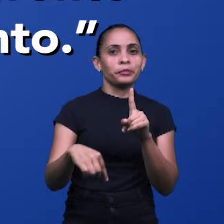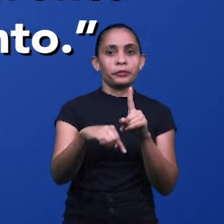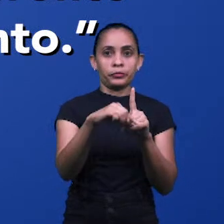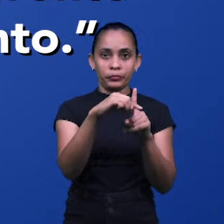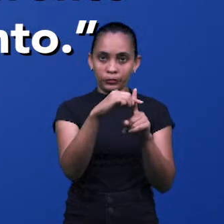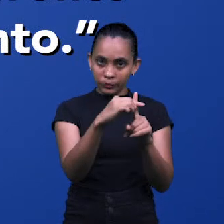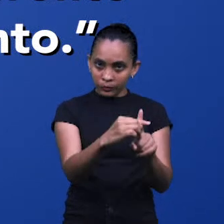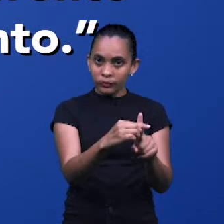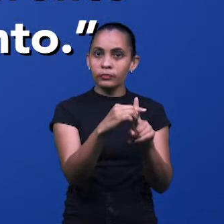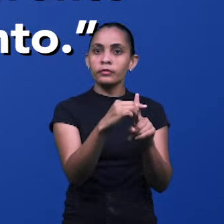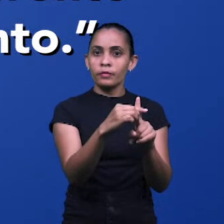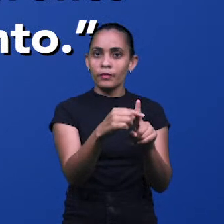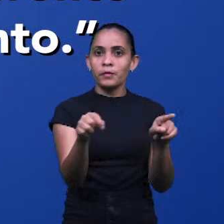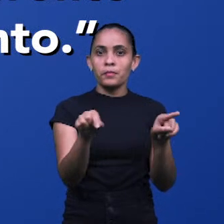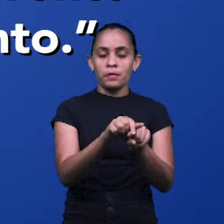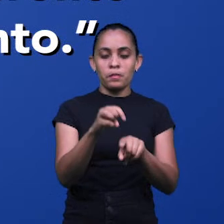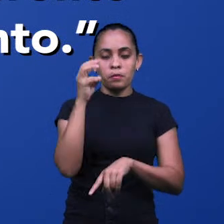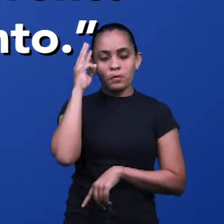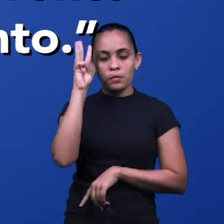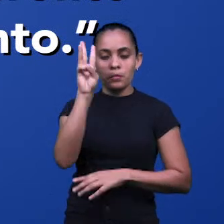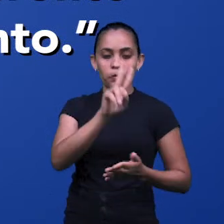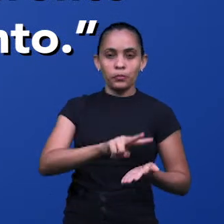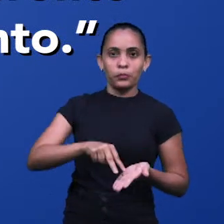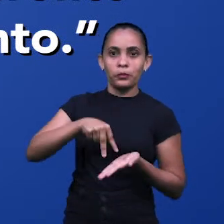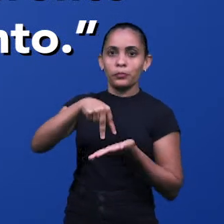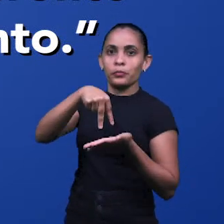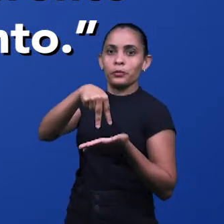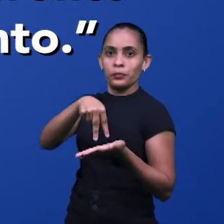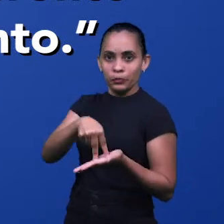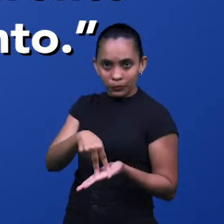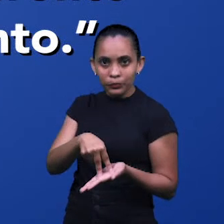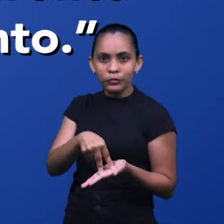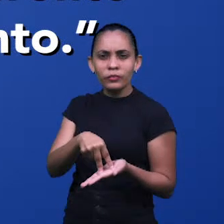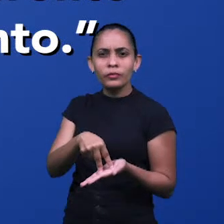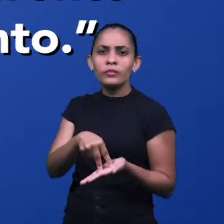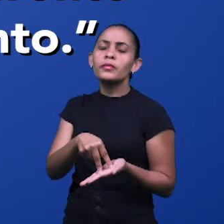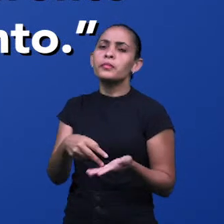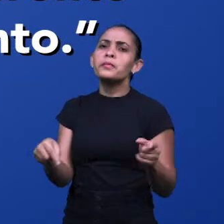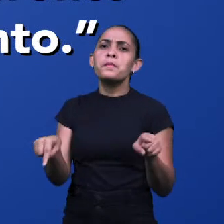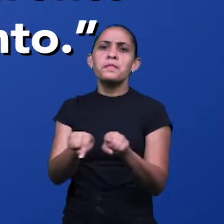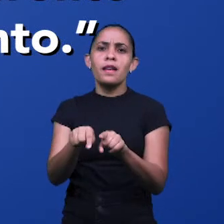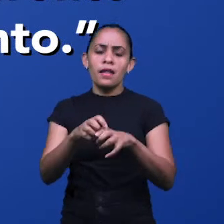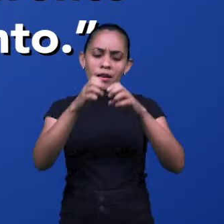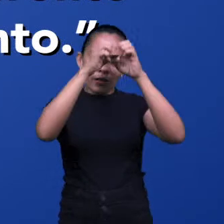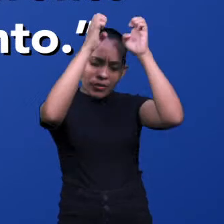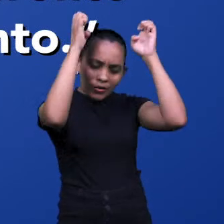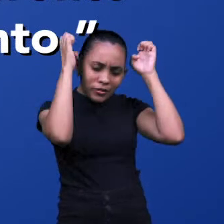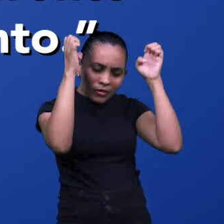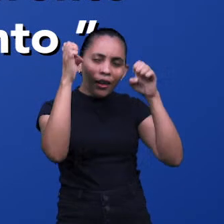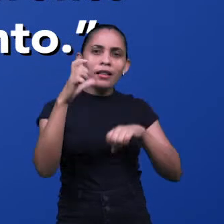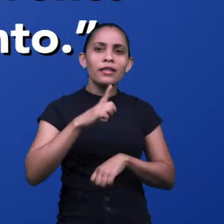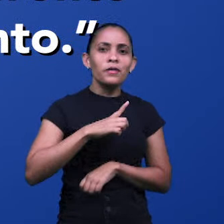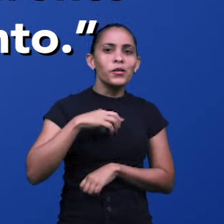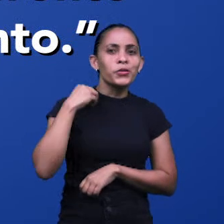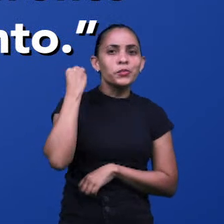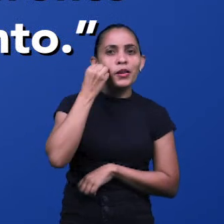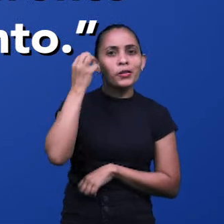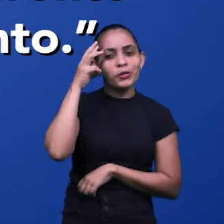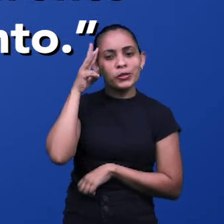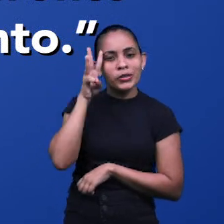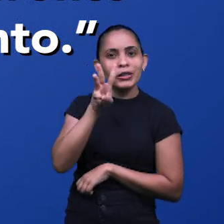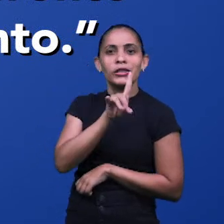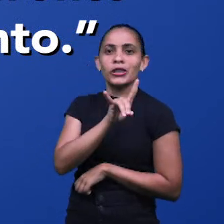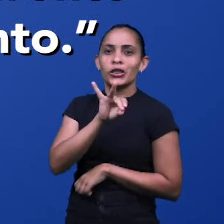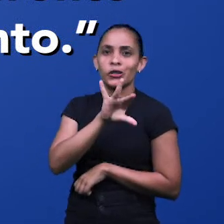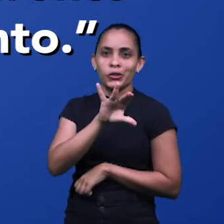a sua morte e a sua ressurreição. E Ester, ela encontrou no terceiro dia livramento